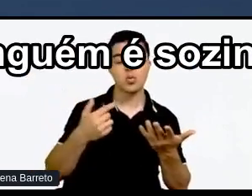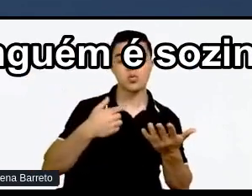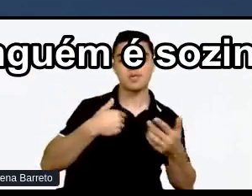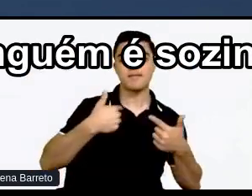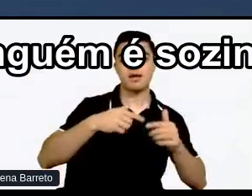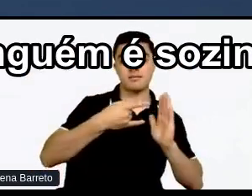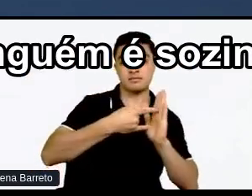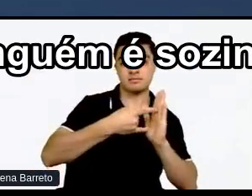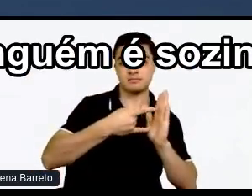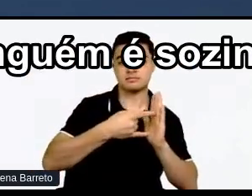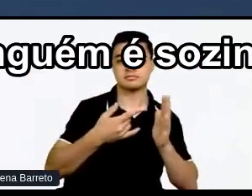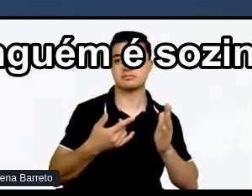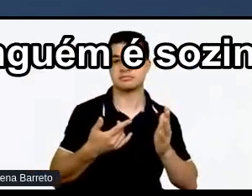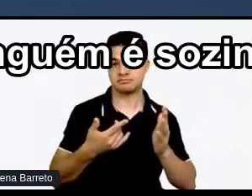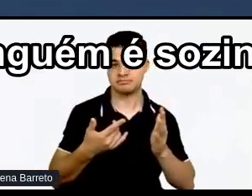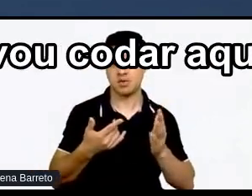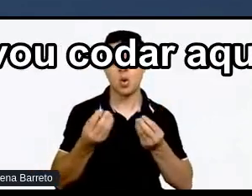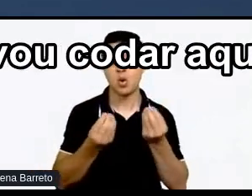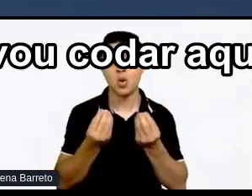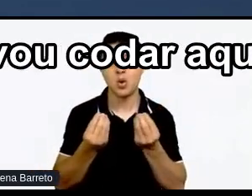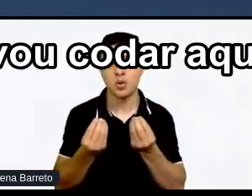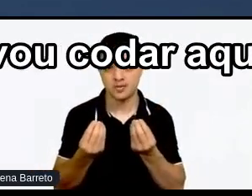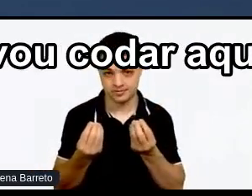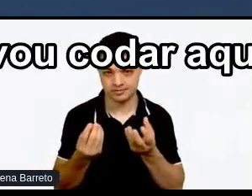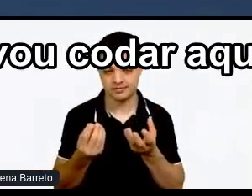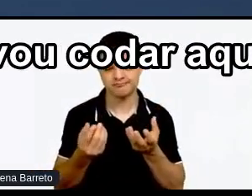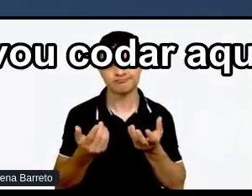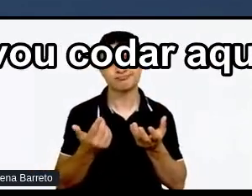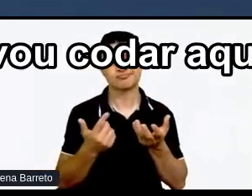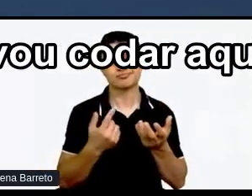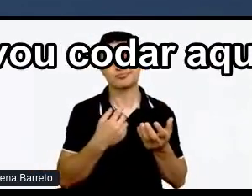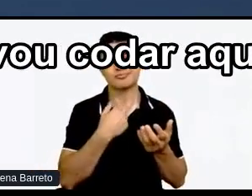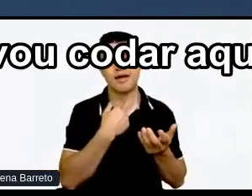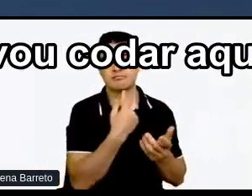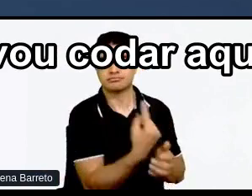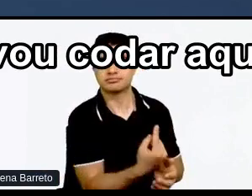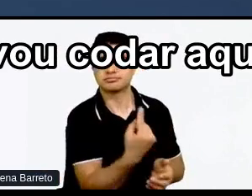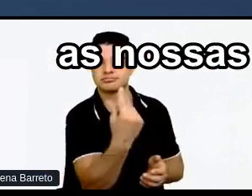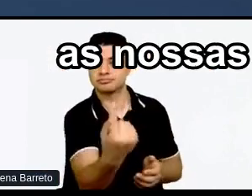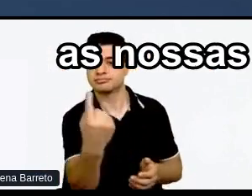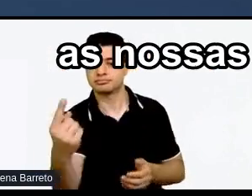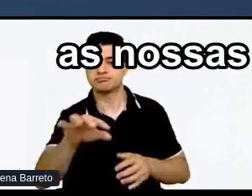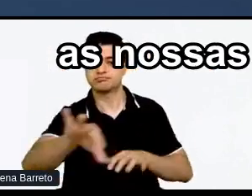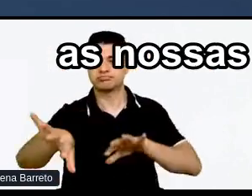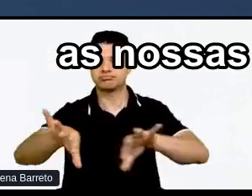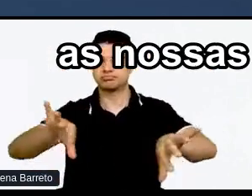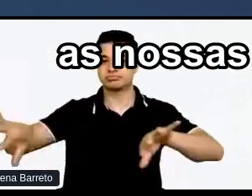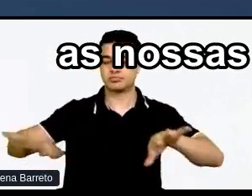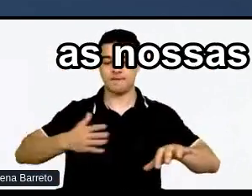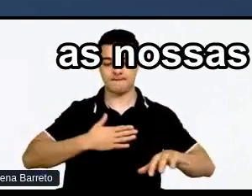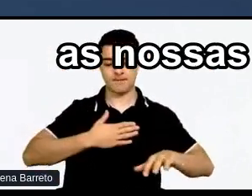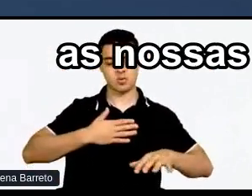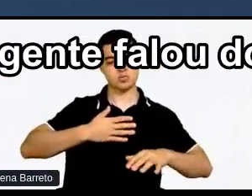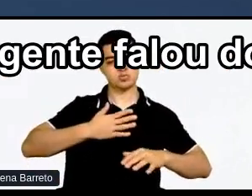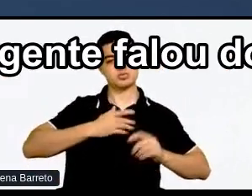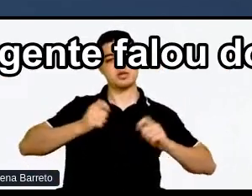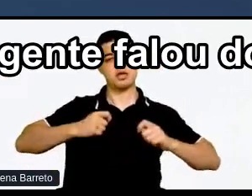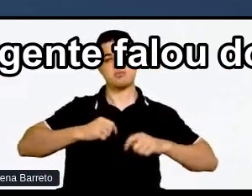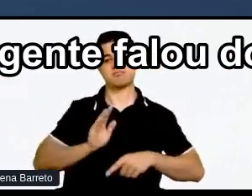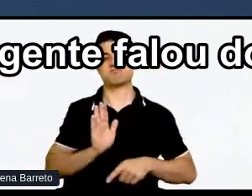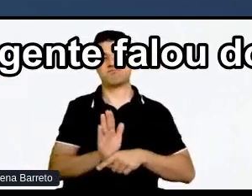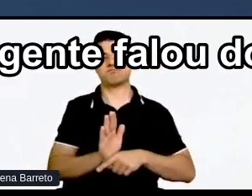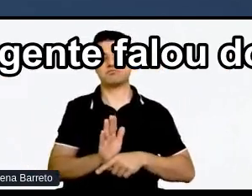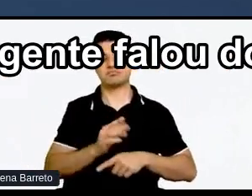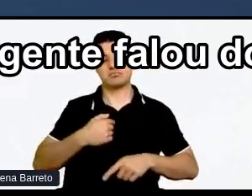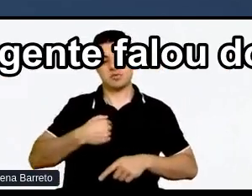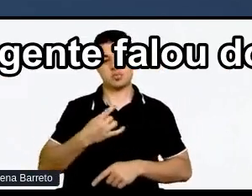isso? Ninguém é sozinho um indivíduo, eu vou codar aqui e fazer acontecer, não, as nossas interações. O que a gente